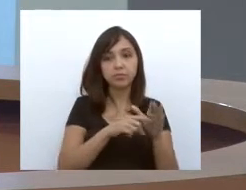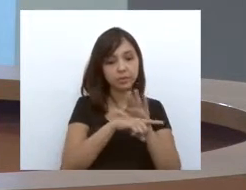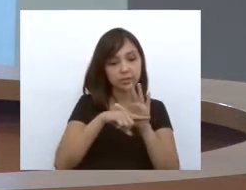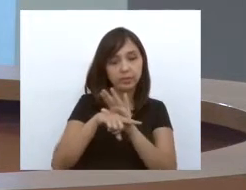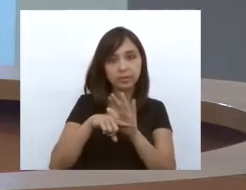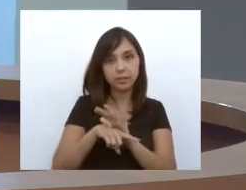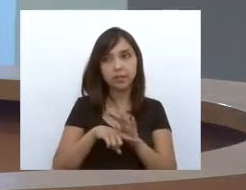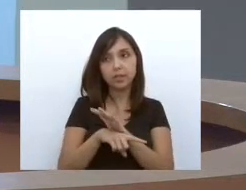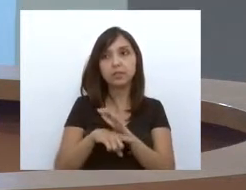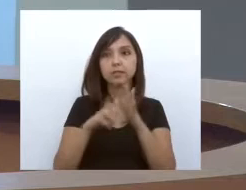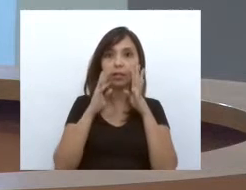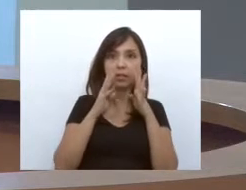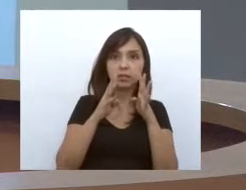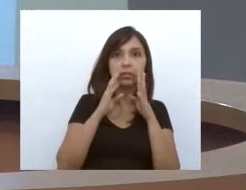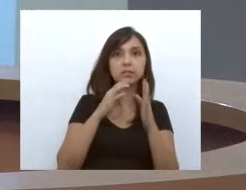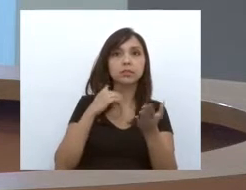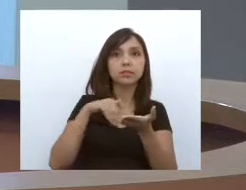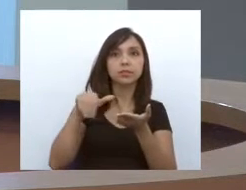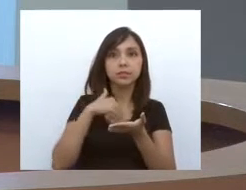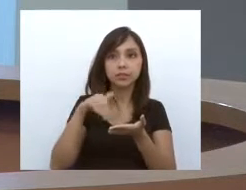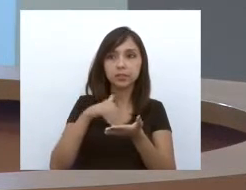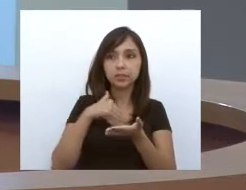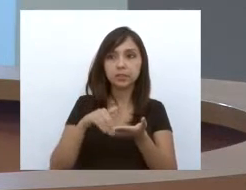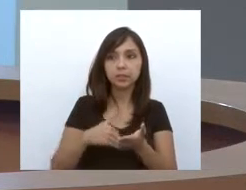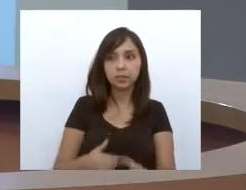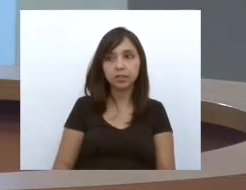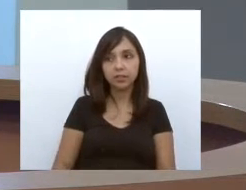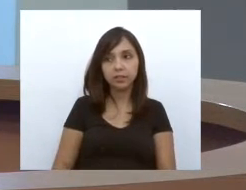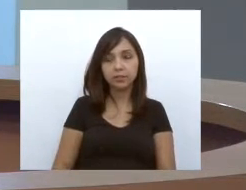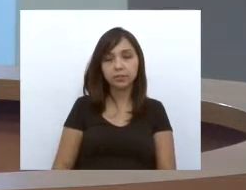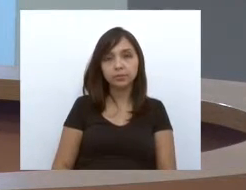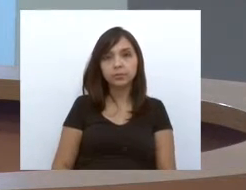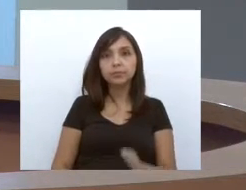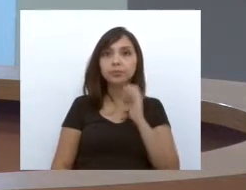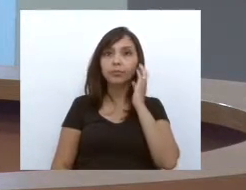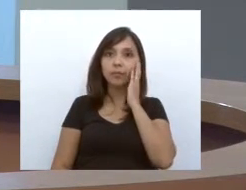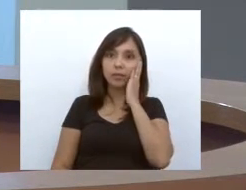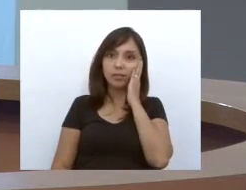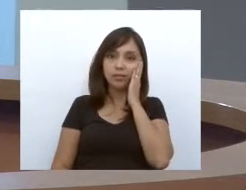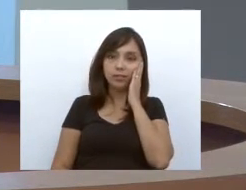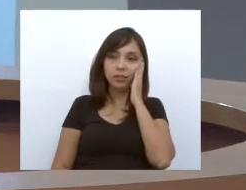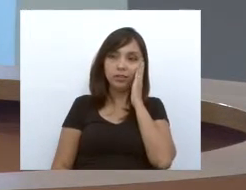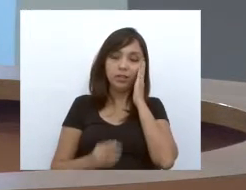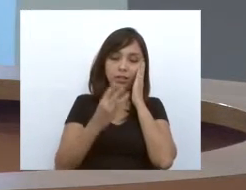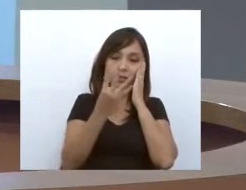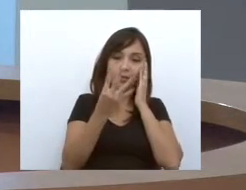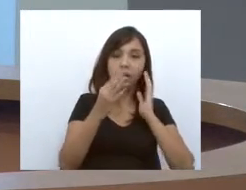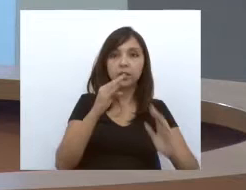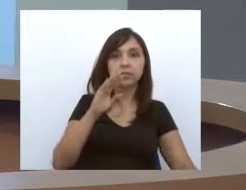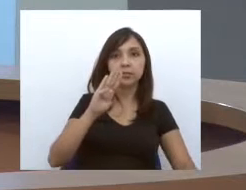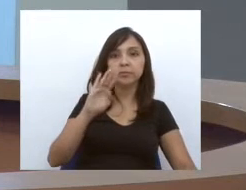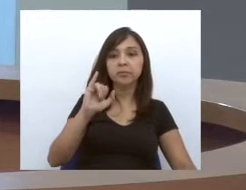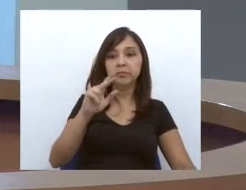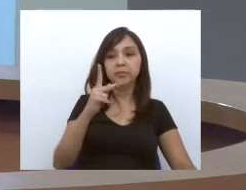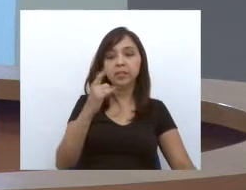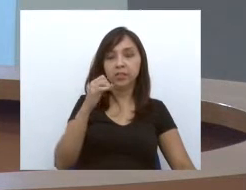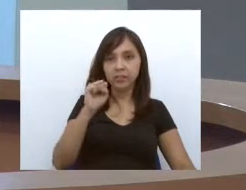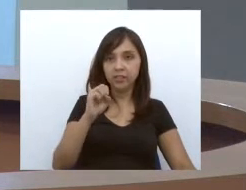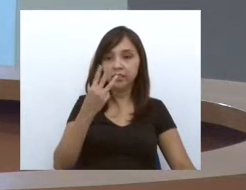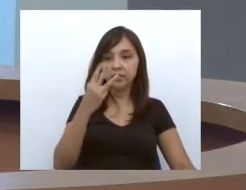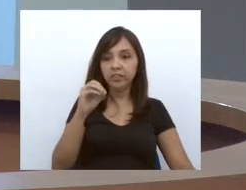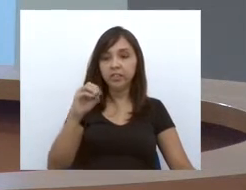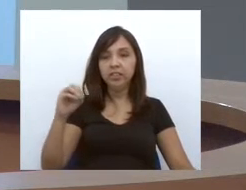orçamento, ouvir os secretários. O orçamento do município de Guarulhos, senhores, é 4 bilhões e 300 milhões de reais.